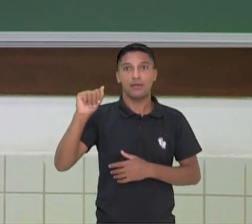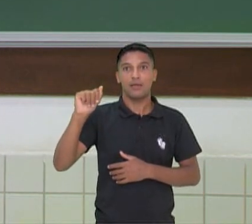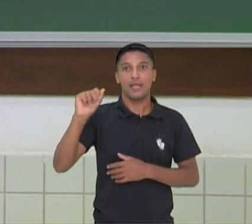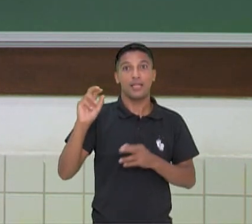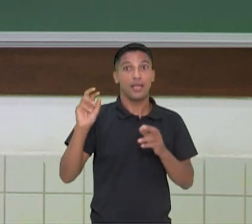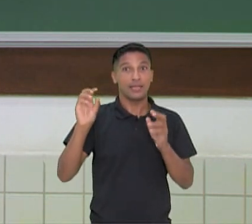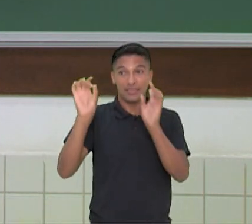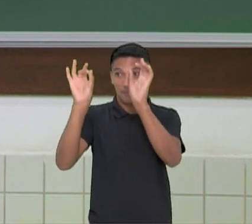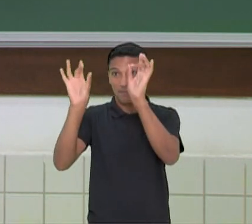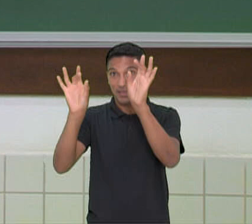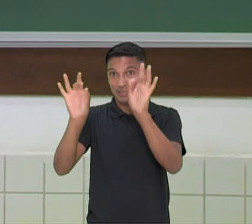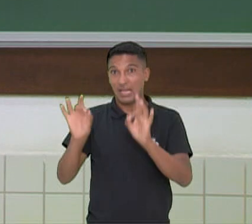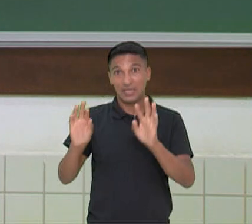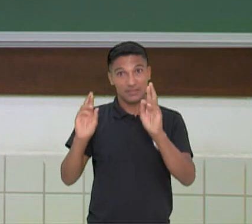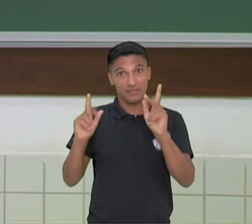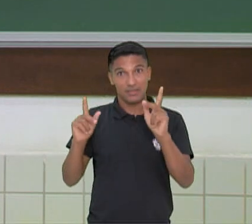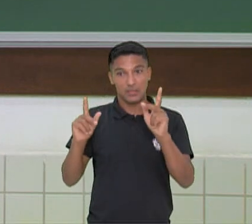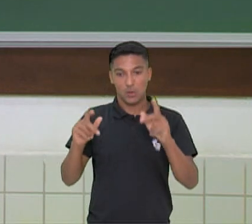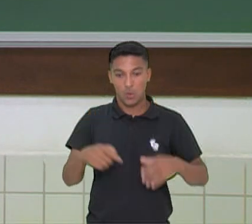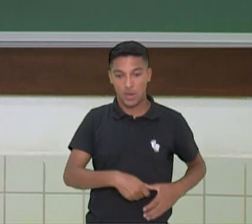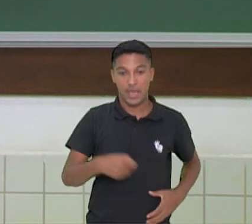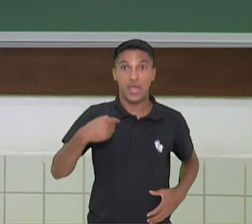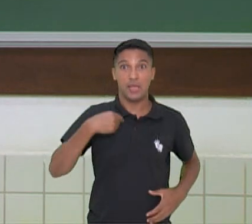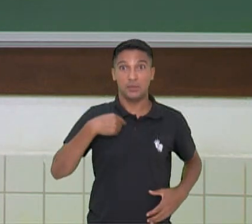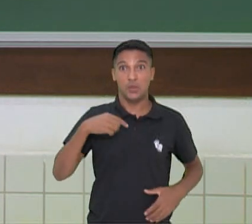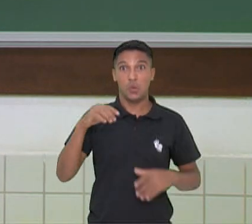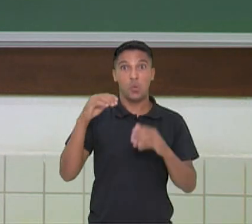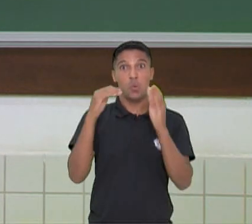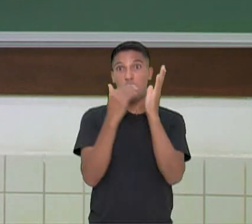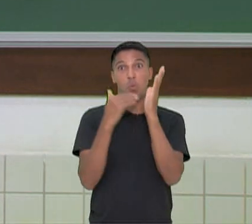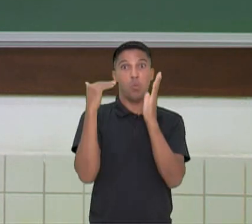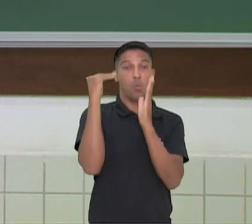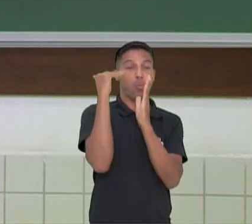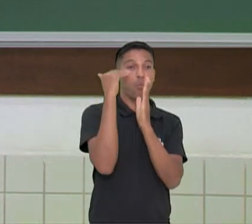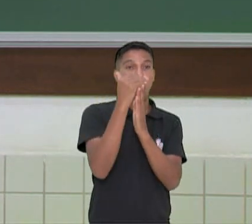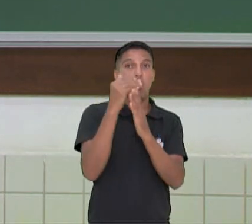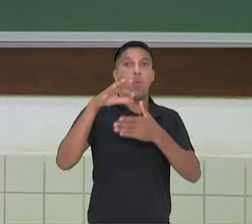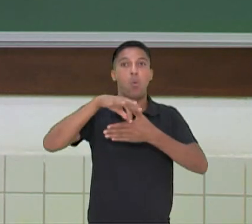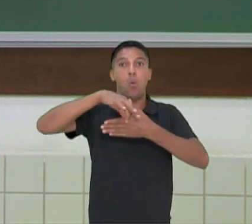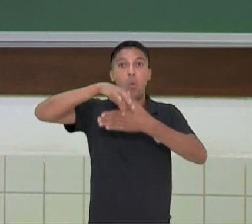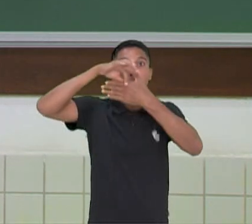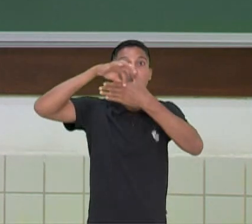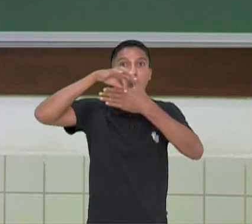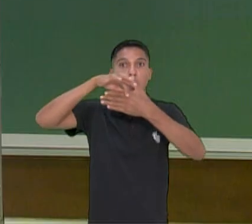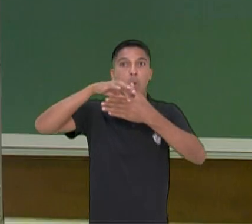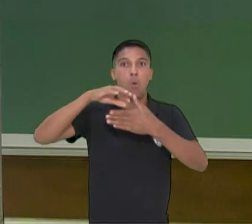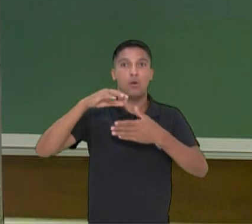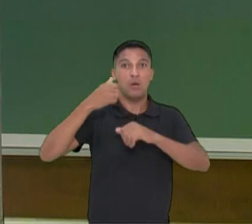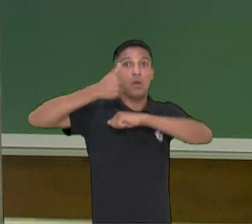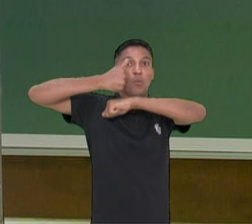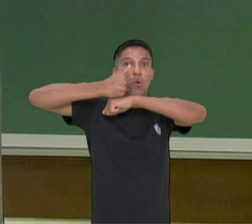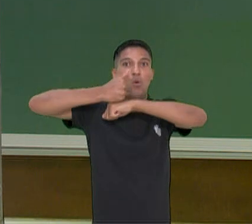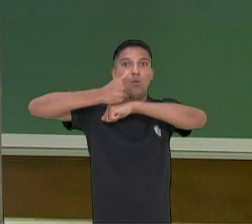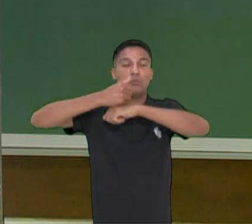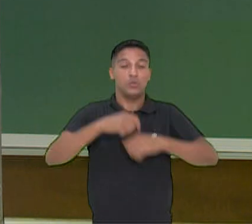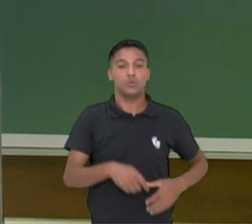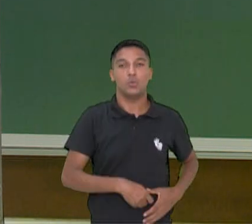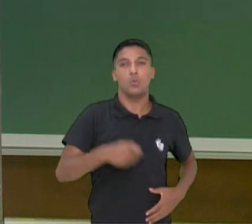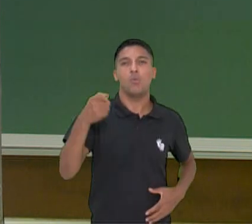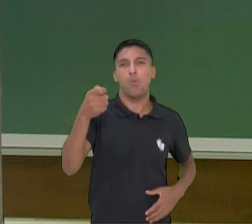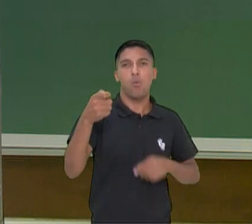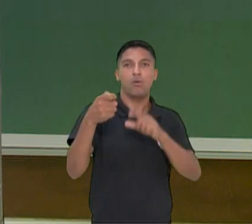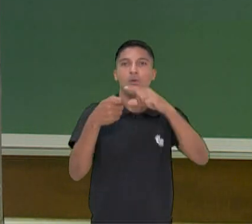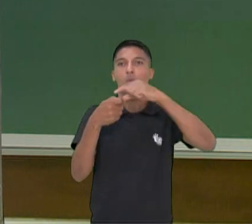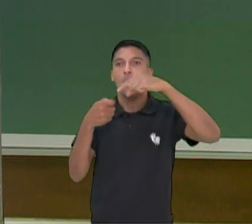aquela espada que o tornava liderou mais nobre do que ele já é certo então as espadas ainda tem esse